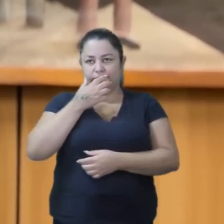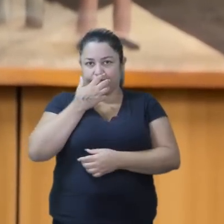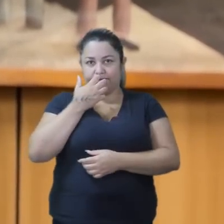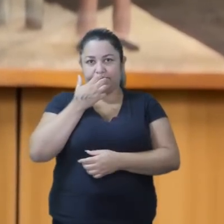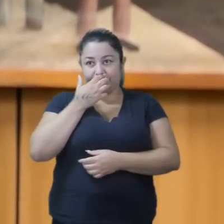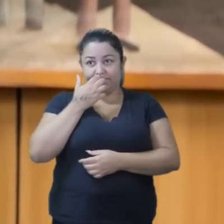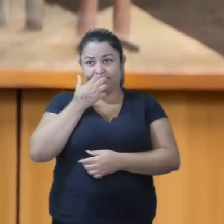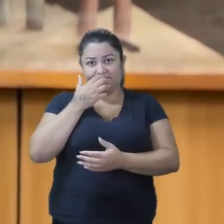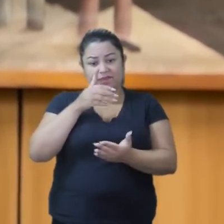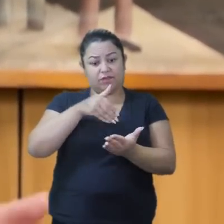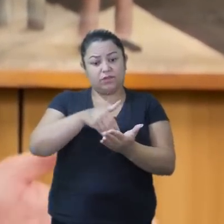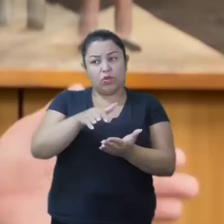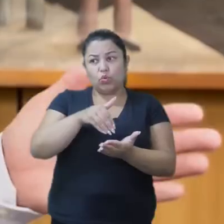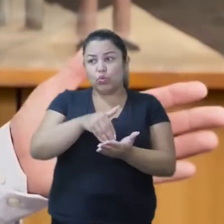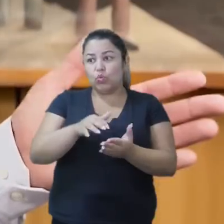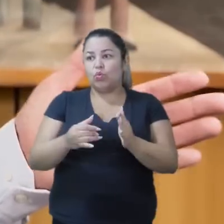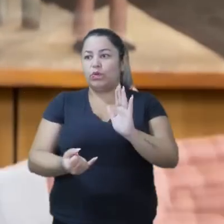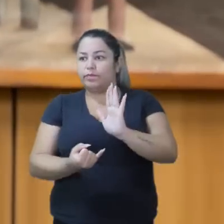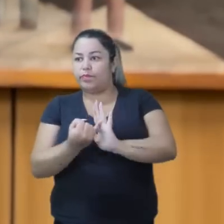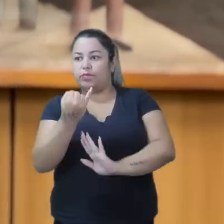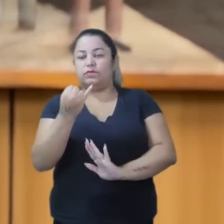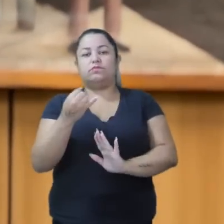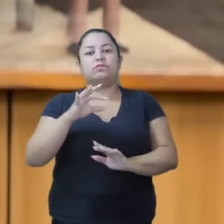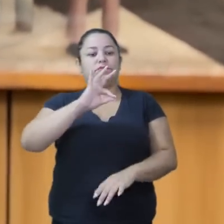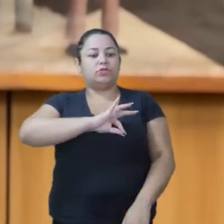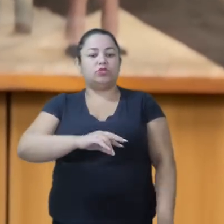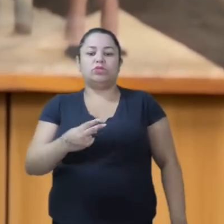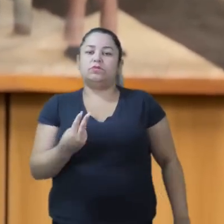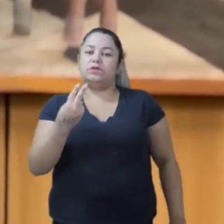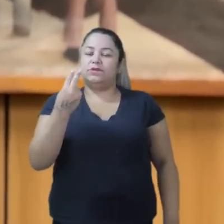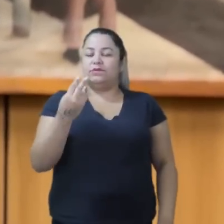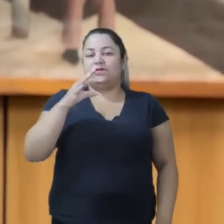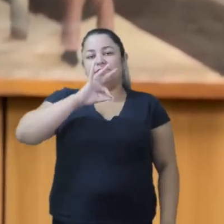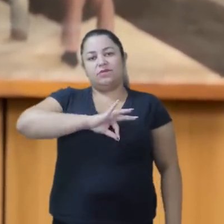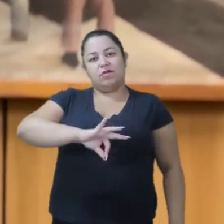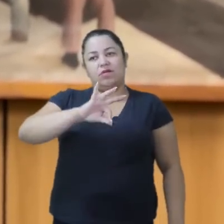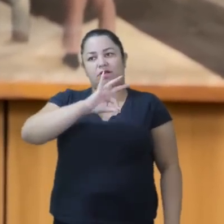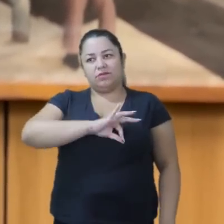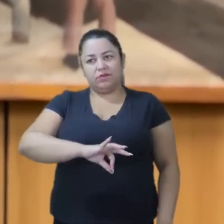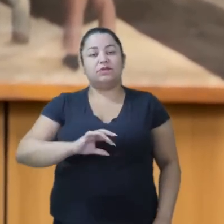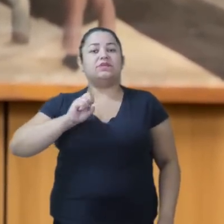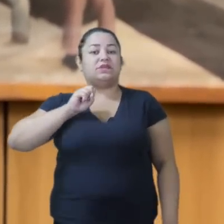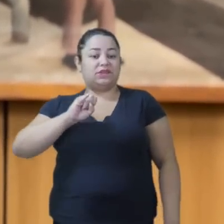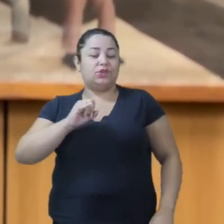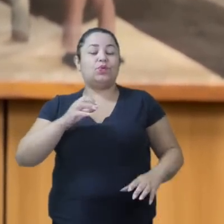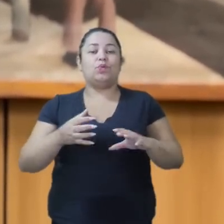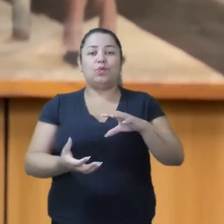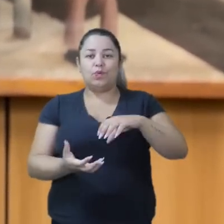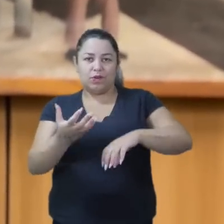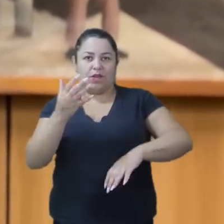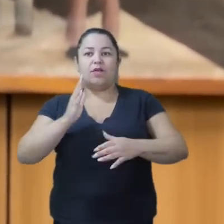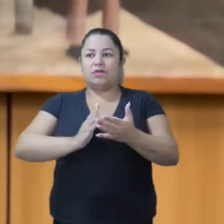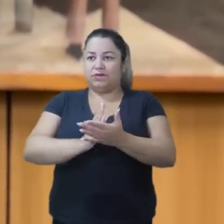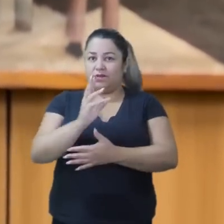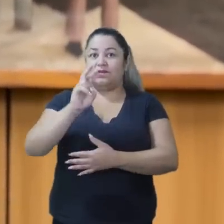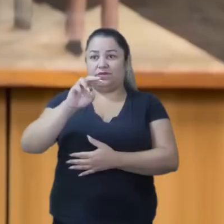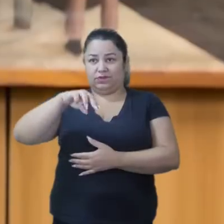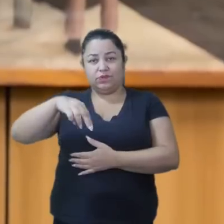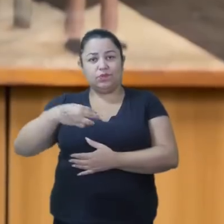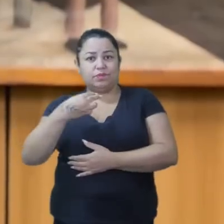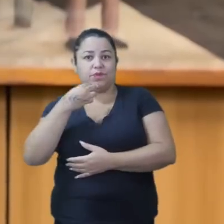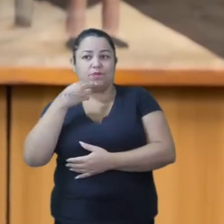isenção do imposto de renda de até agora de até 2 salários mínimos, mas se o Congresso aprovar a partir de janeiro até